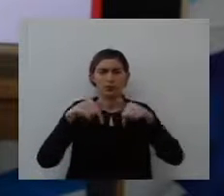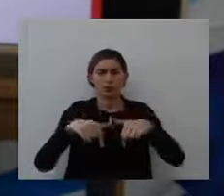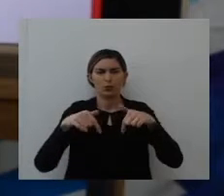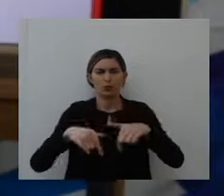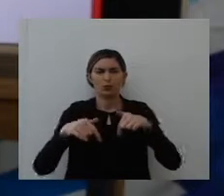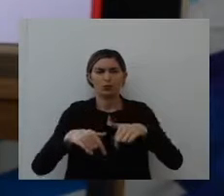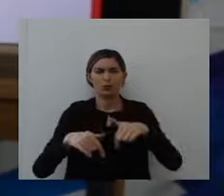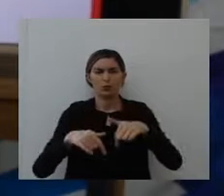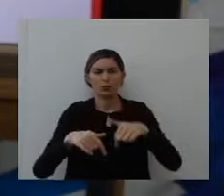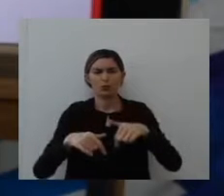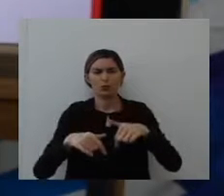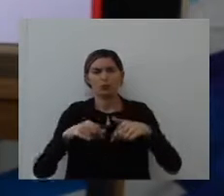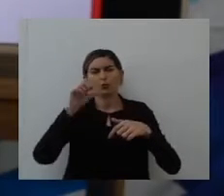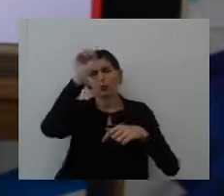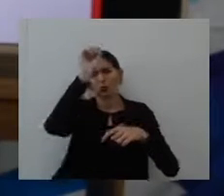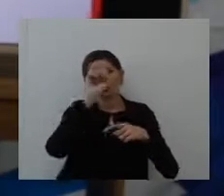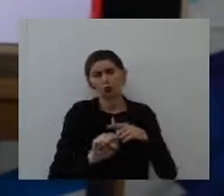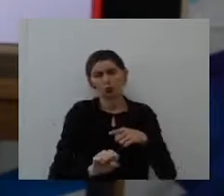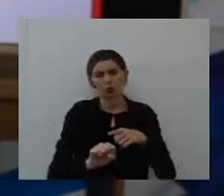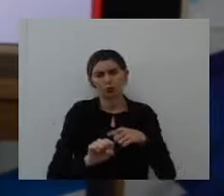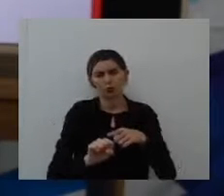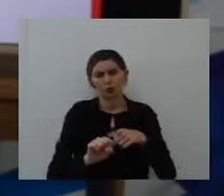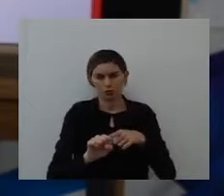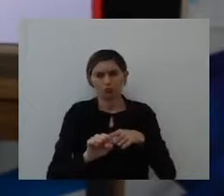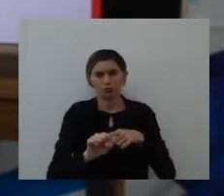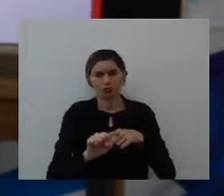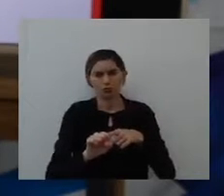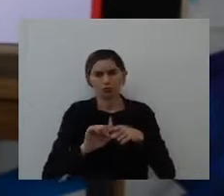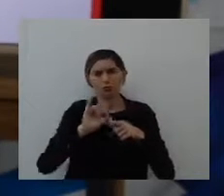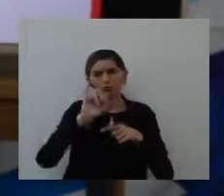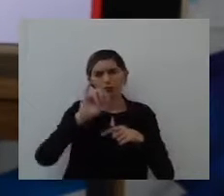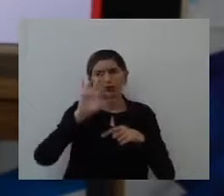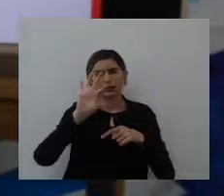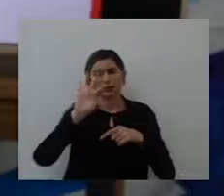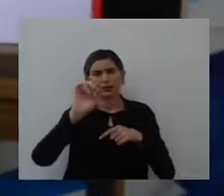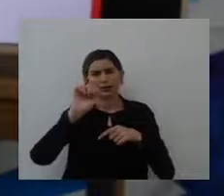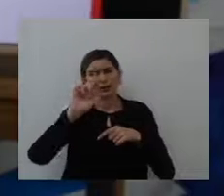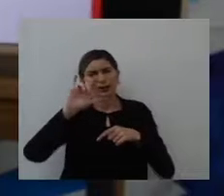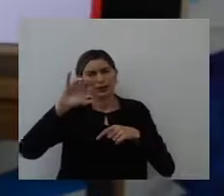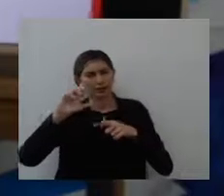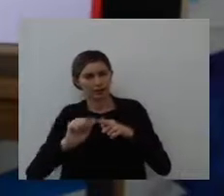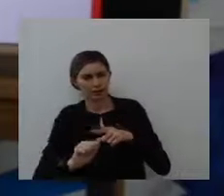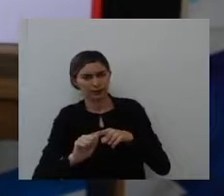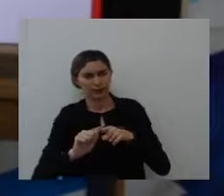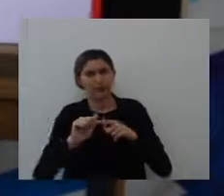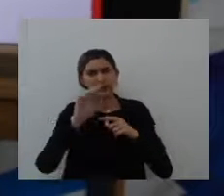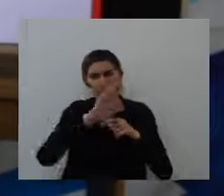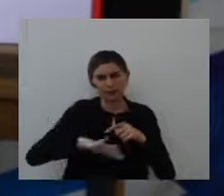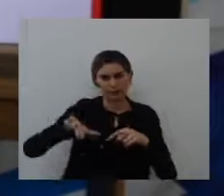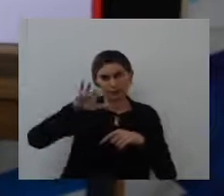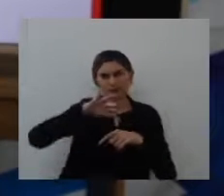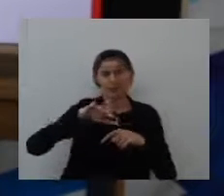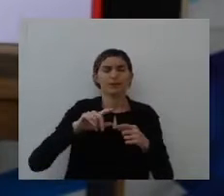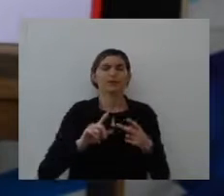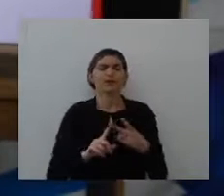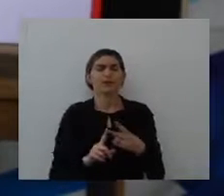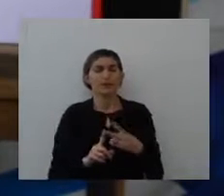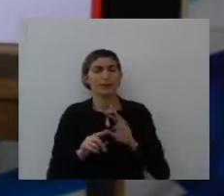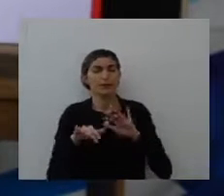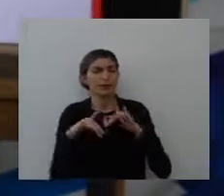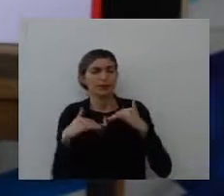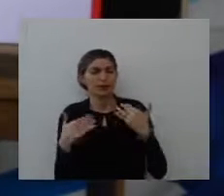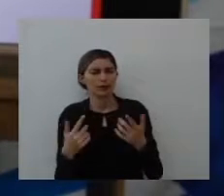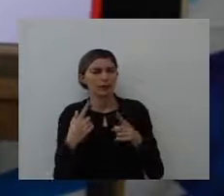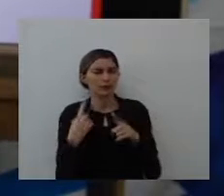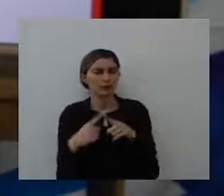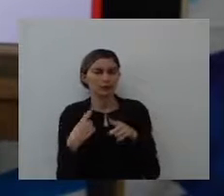equivale ao sul da Península Itálica, tá bem? Ao sul da Península Itálica. Então,